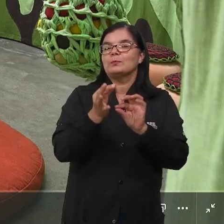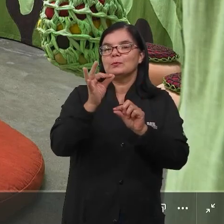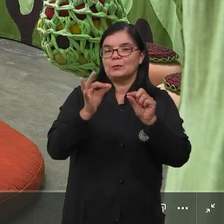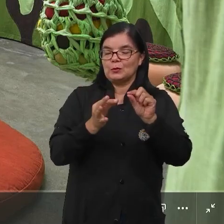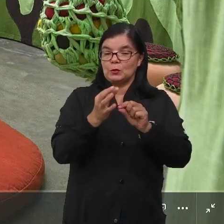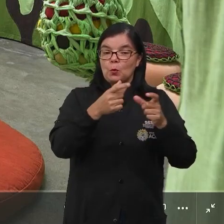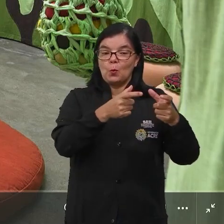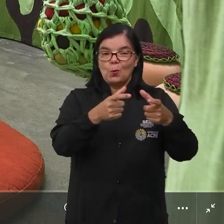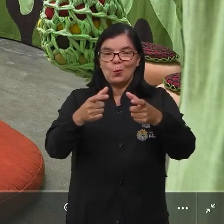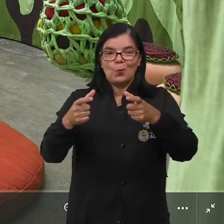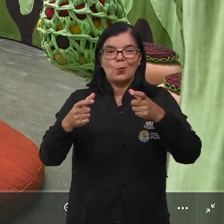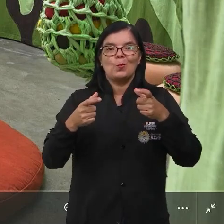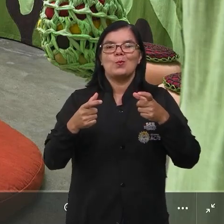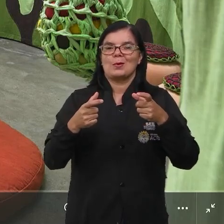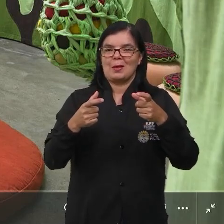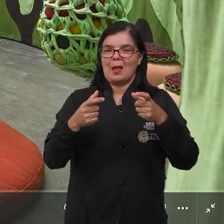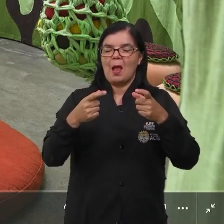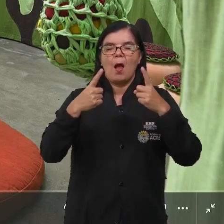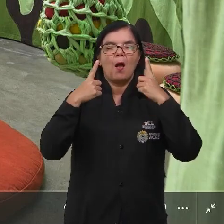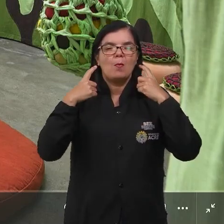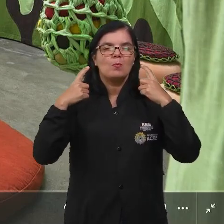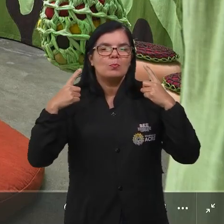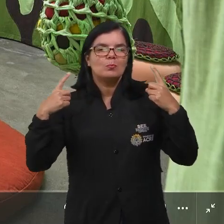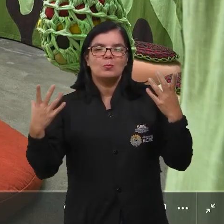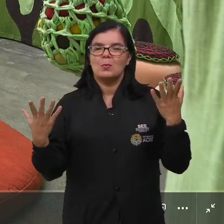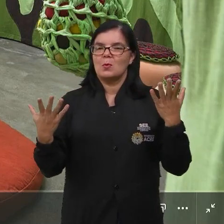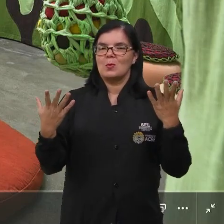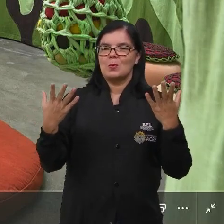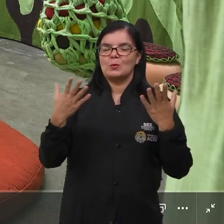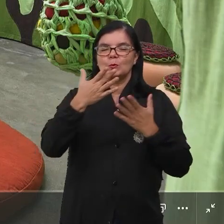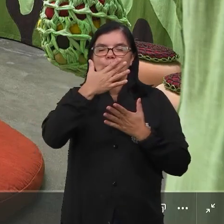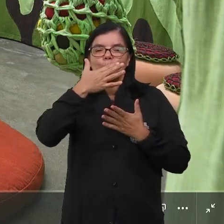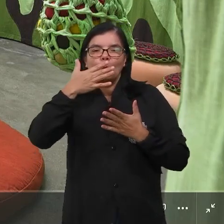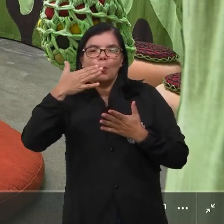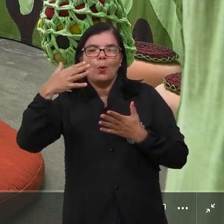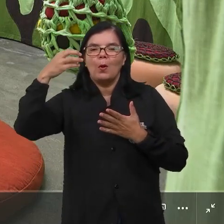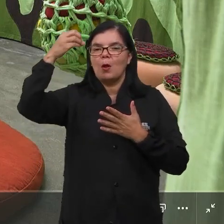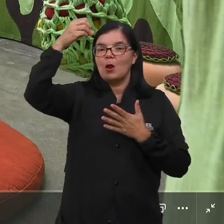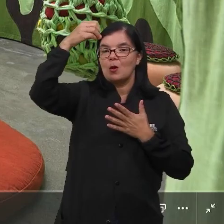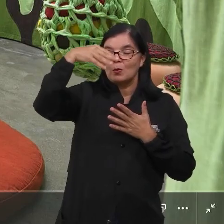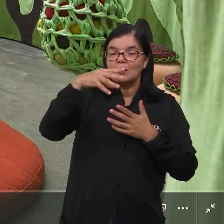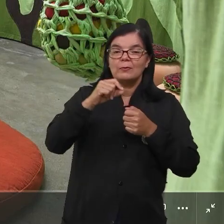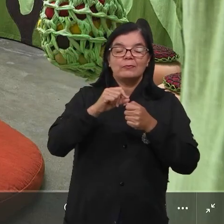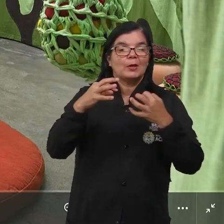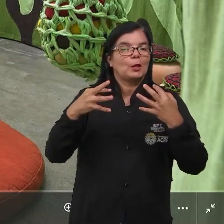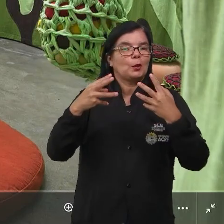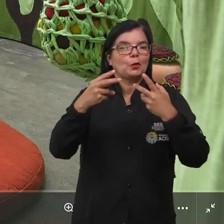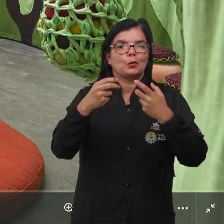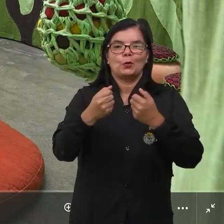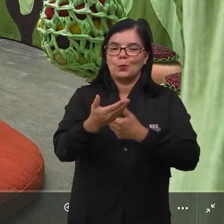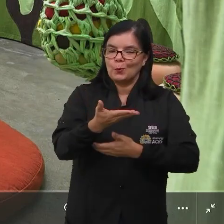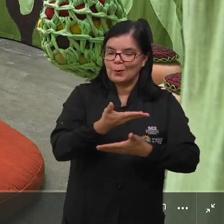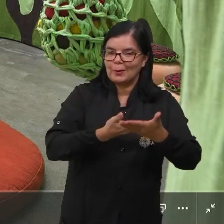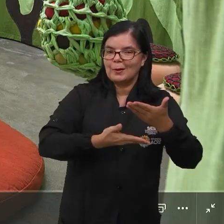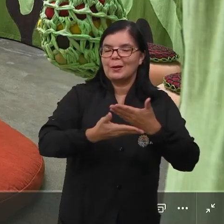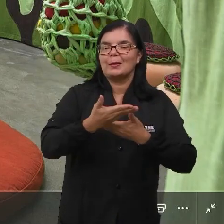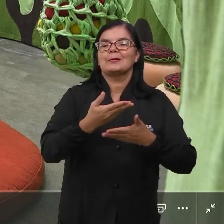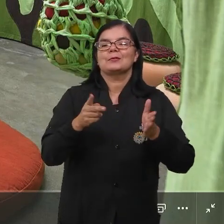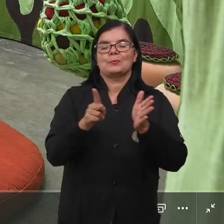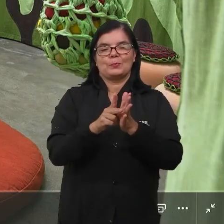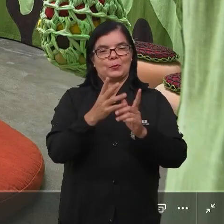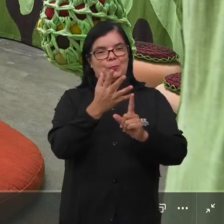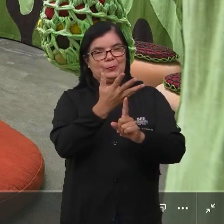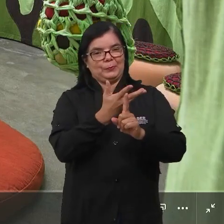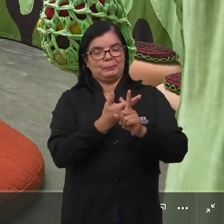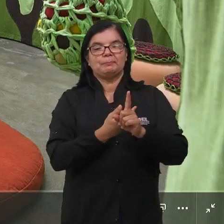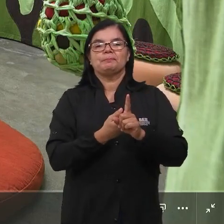O ambiente, a música, a luz, o aroma desse lugar faz toda uma relação com a obra, tá?